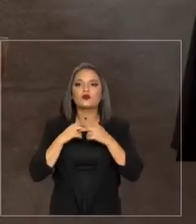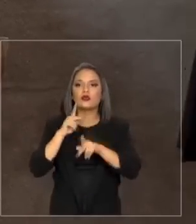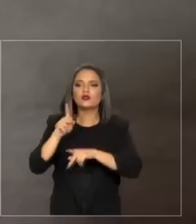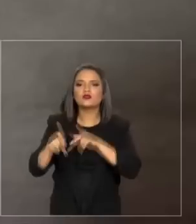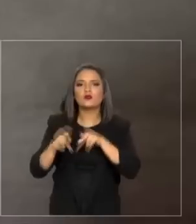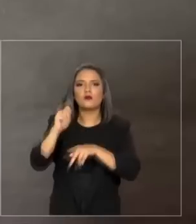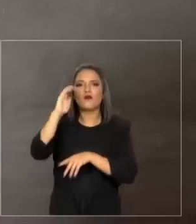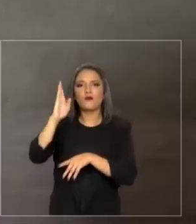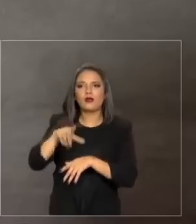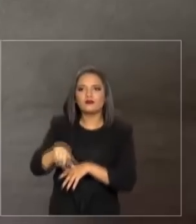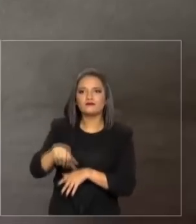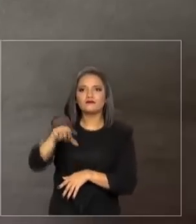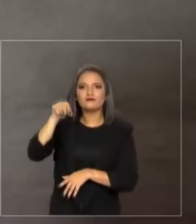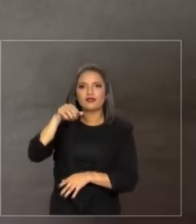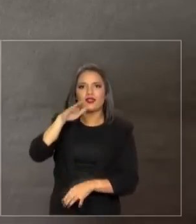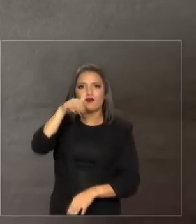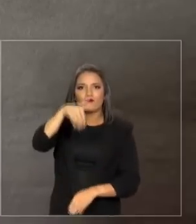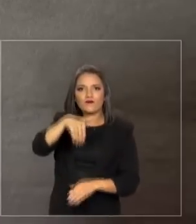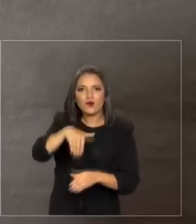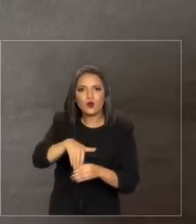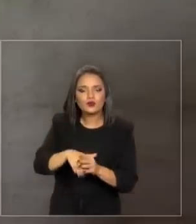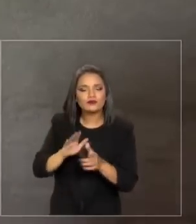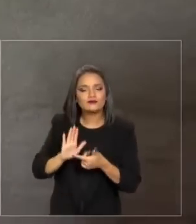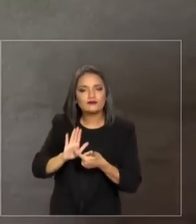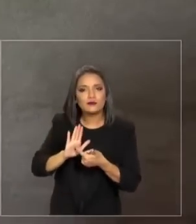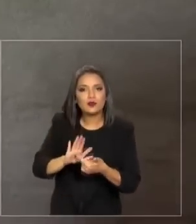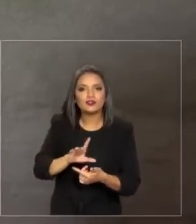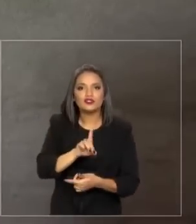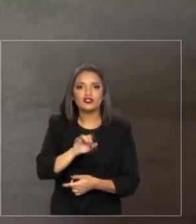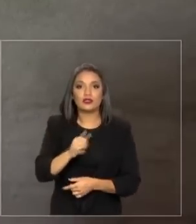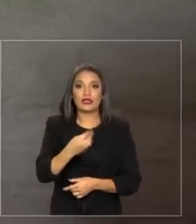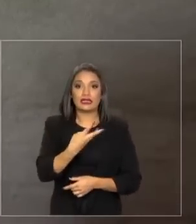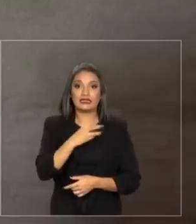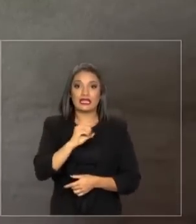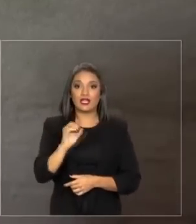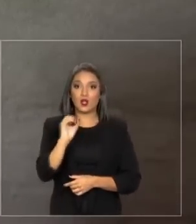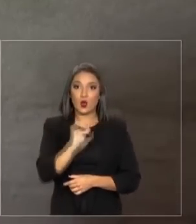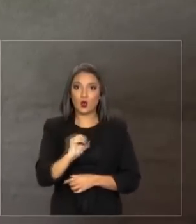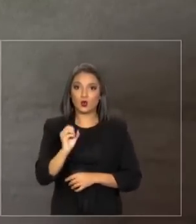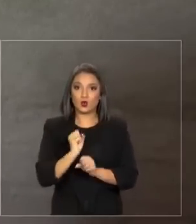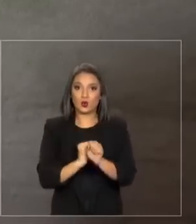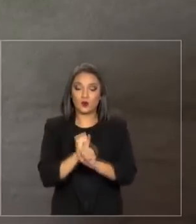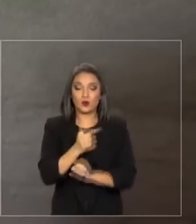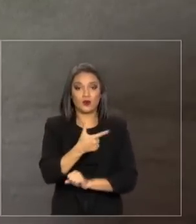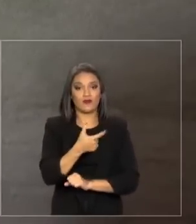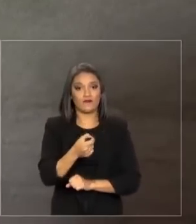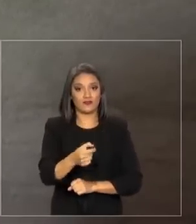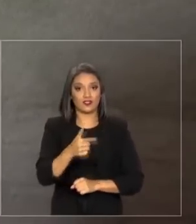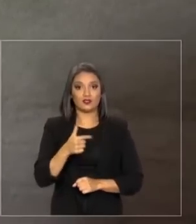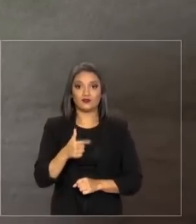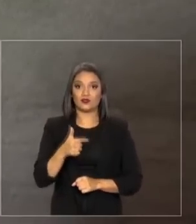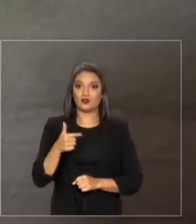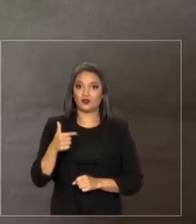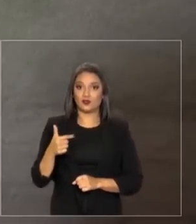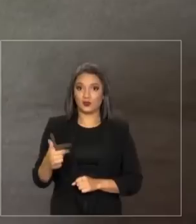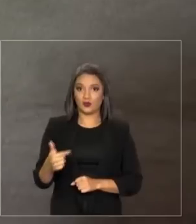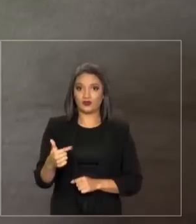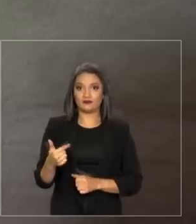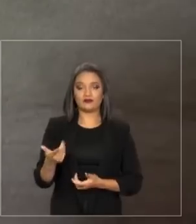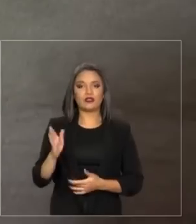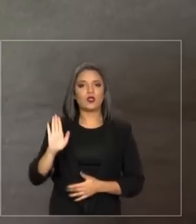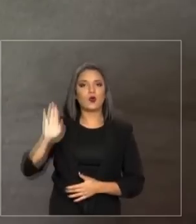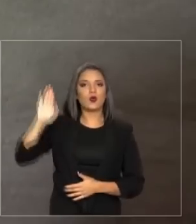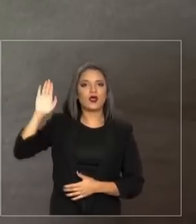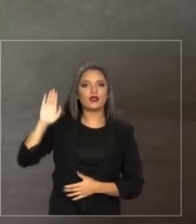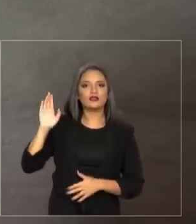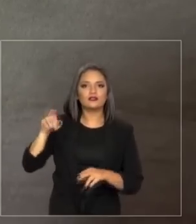reconhecimento da lisura do pleito eleitoral e na legitimidade política conferida soberanamente pela maioria do povo brasileiro por meio do voto